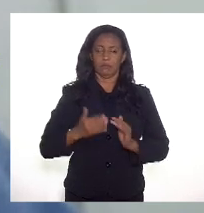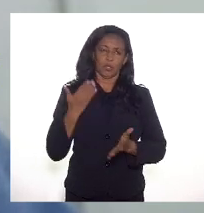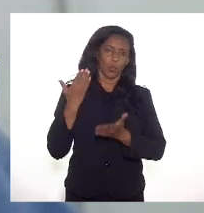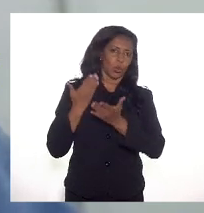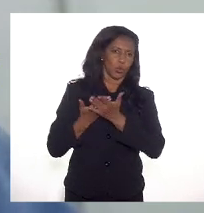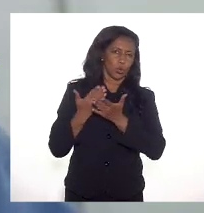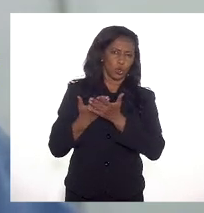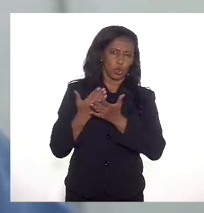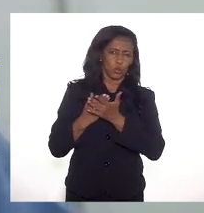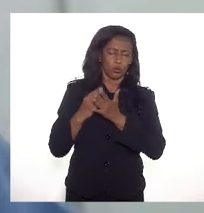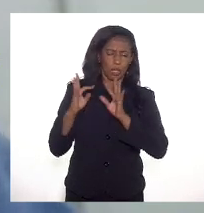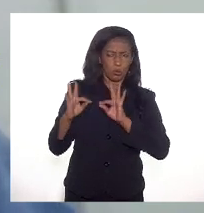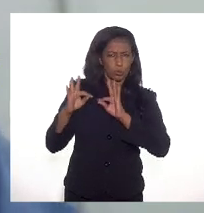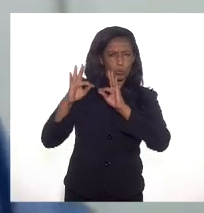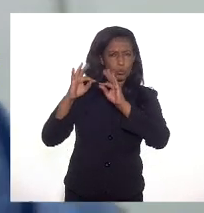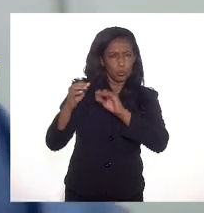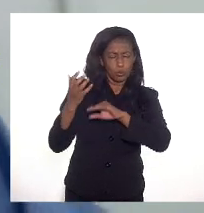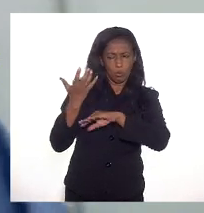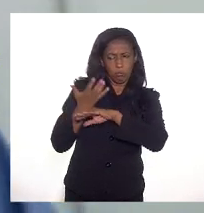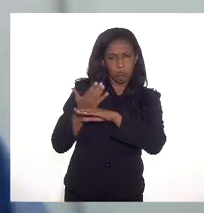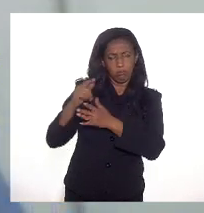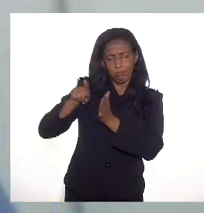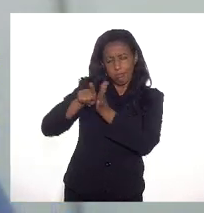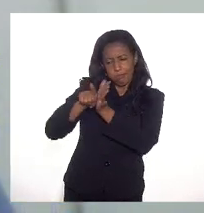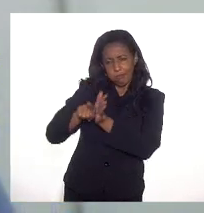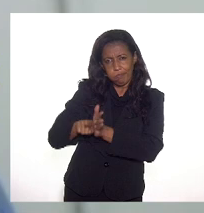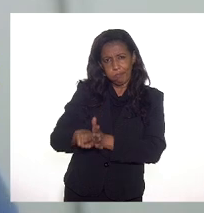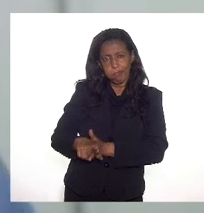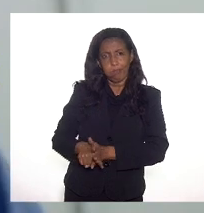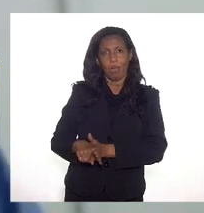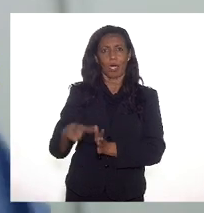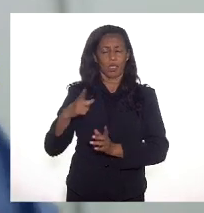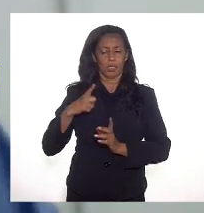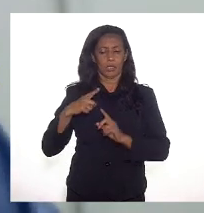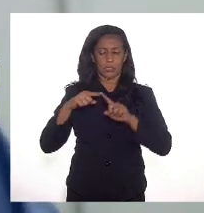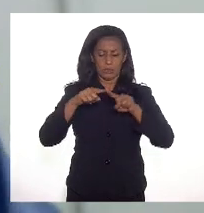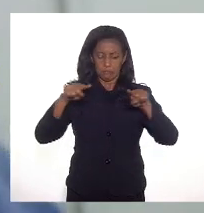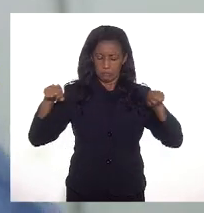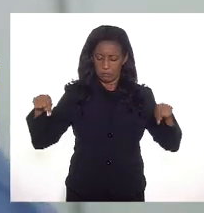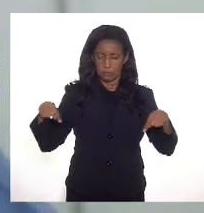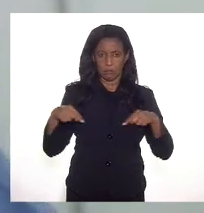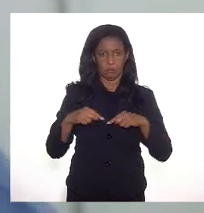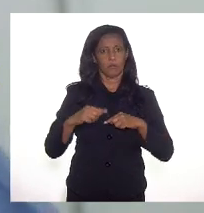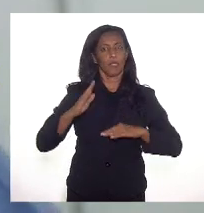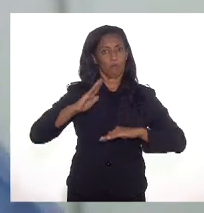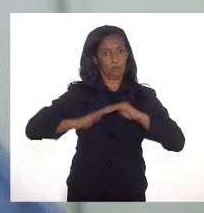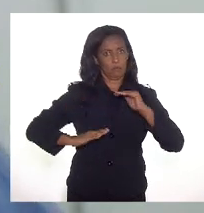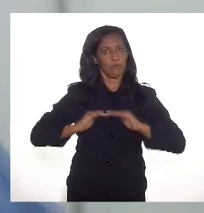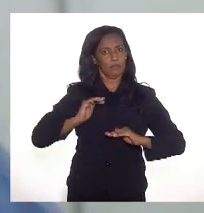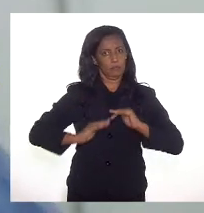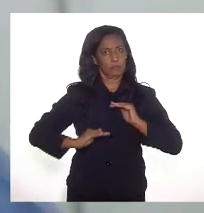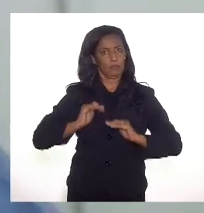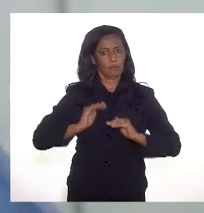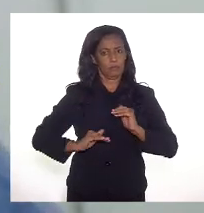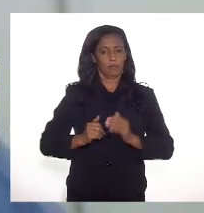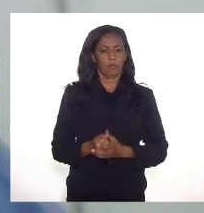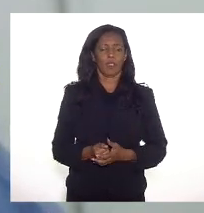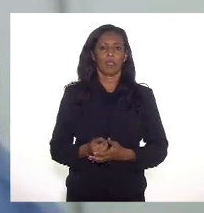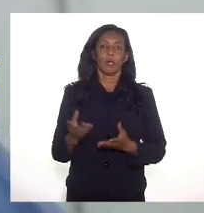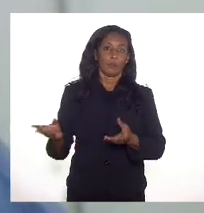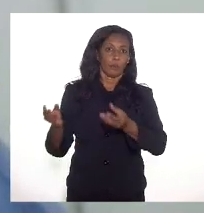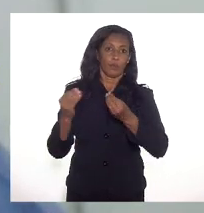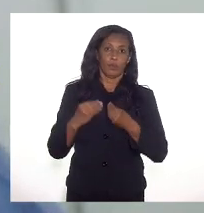as matérias, por ter um gabinete competente, por